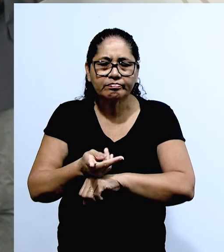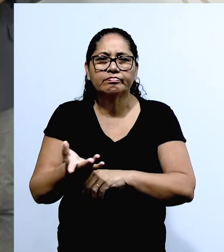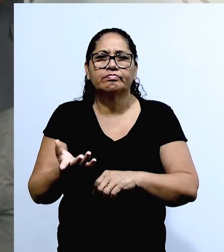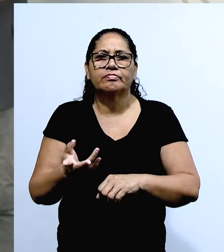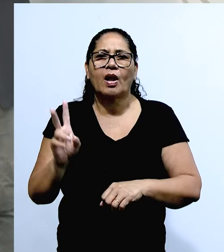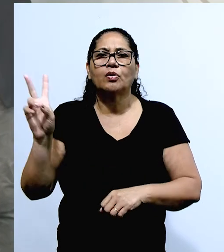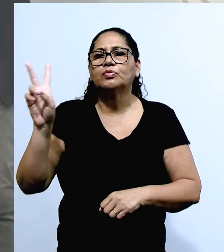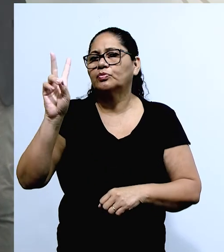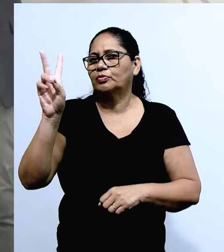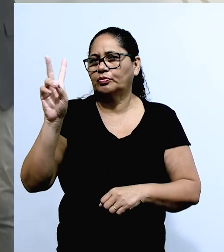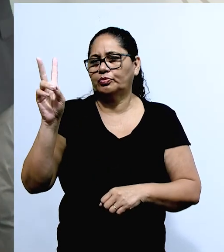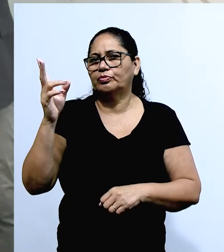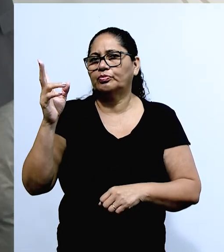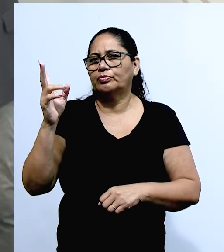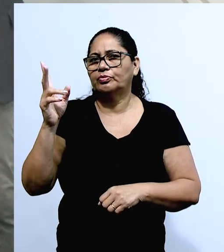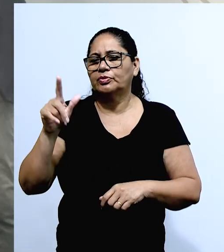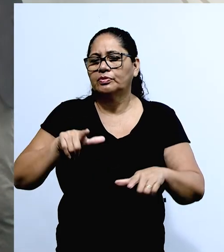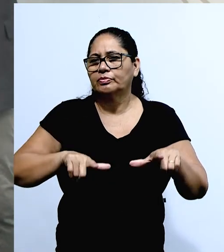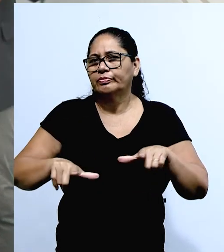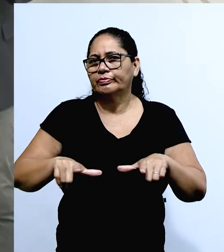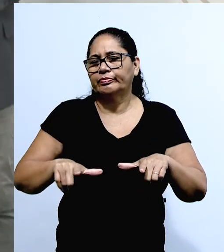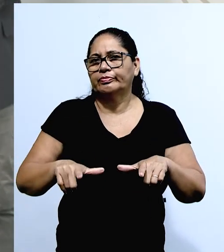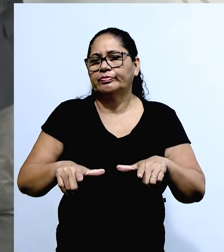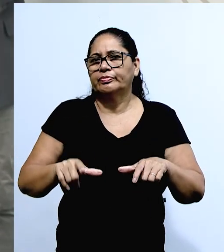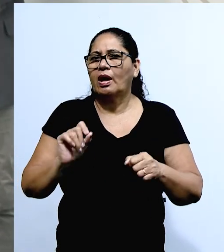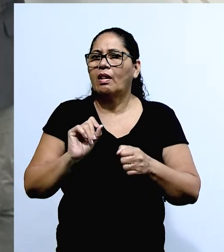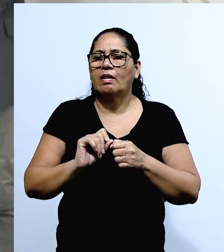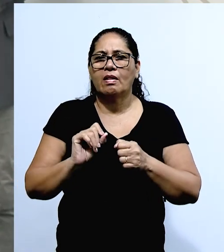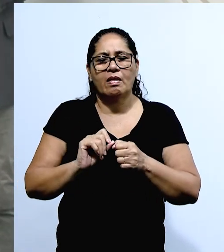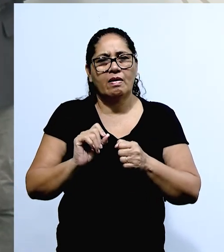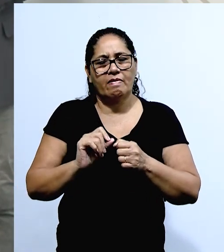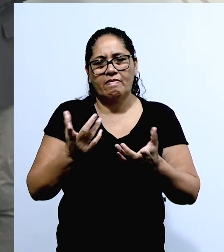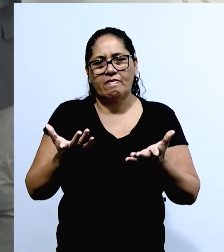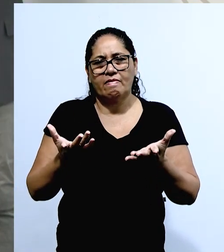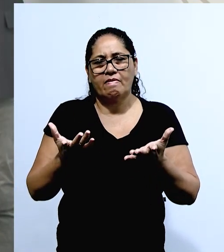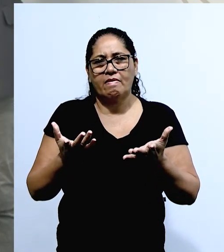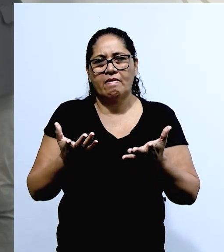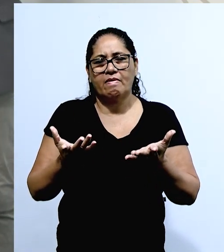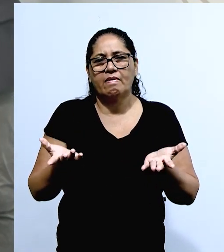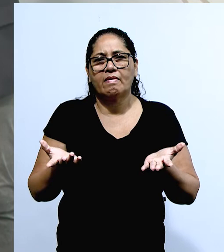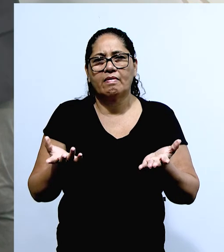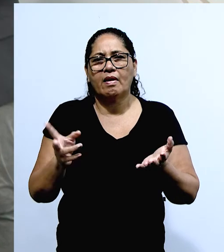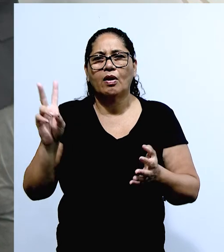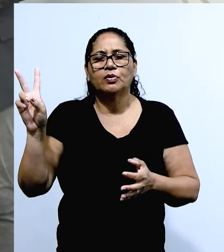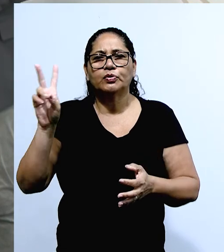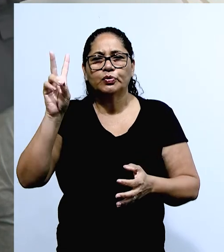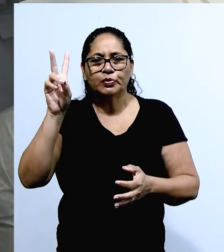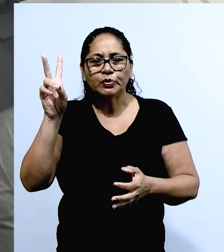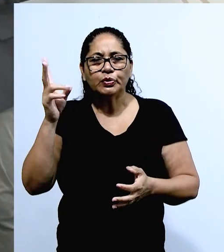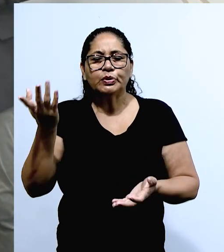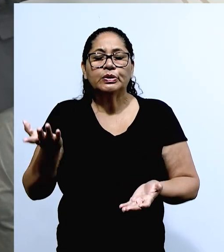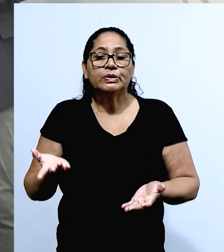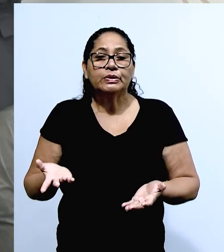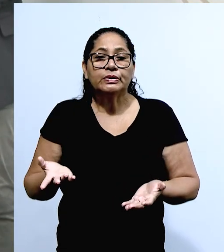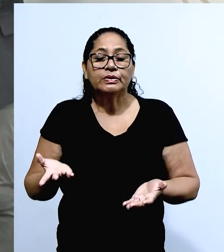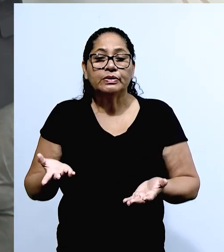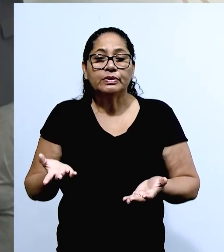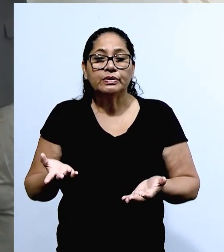né, esse valor que determinado servidor cometeu, aí ele não está compatível, né, com os valores que são